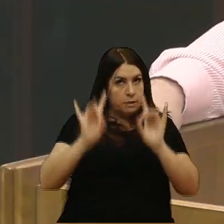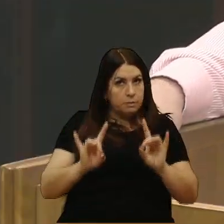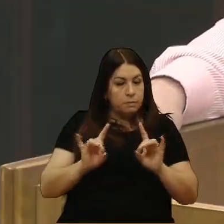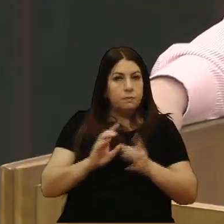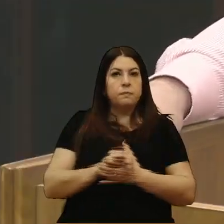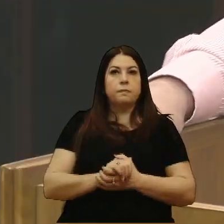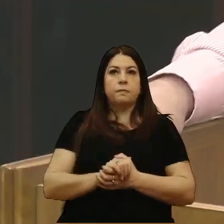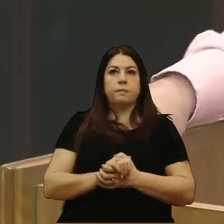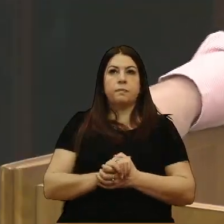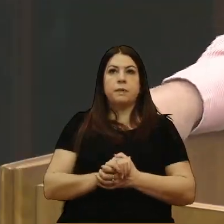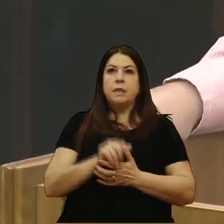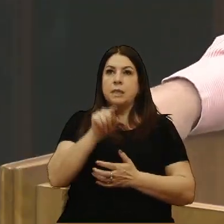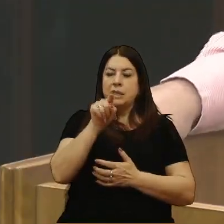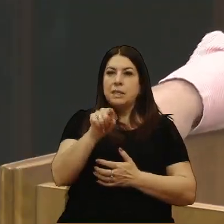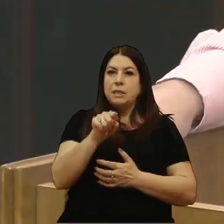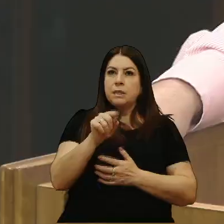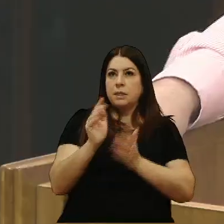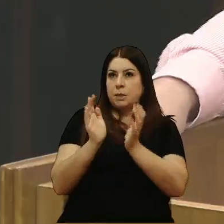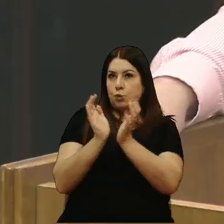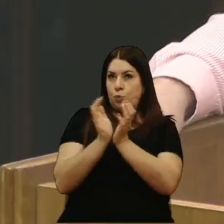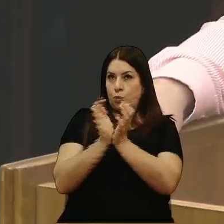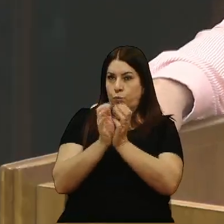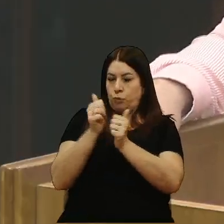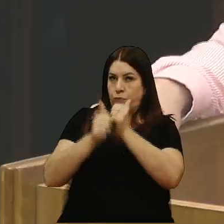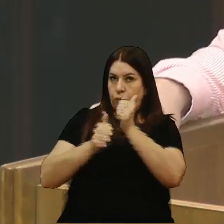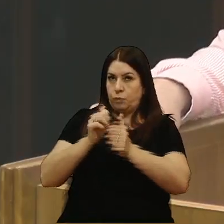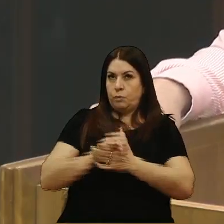Especialmente se esse time